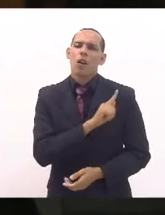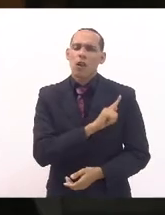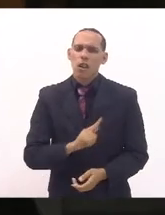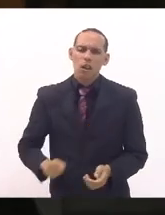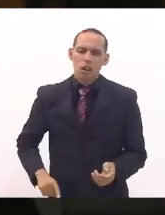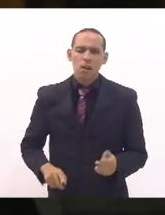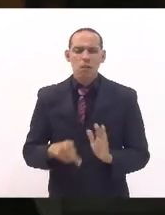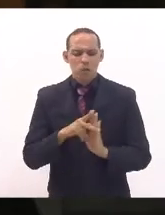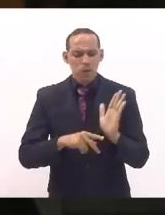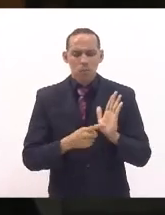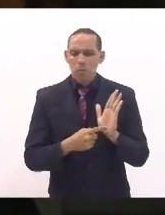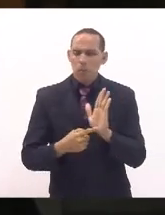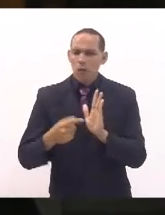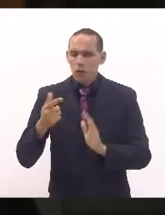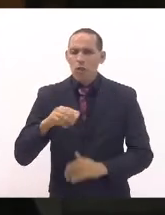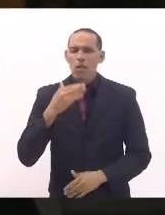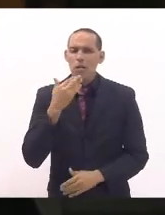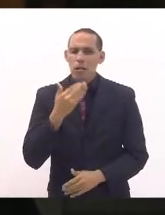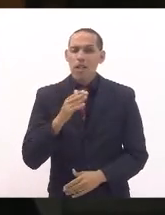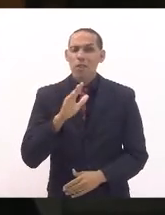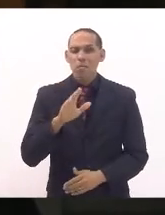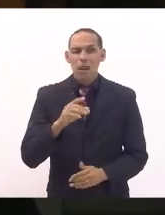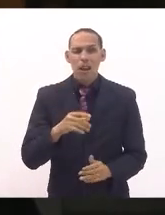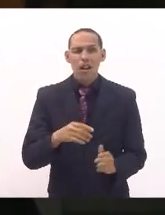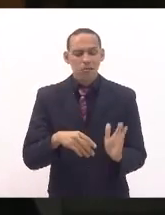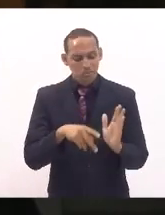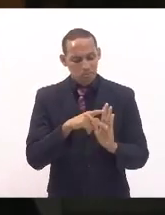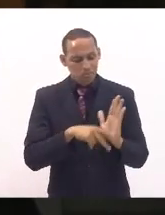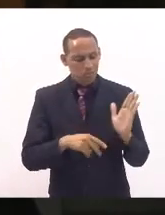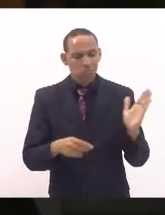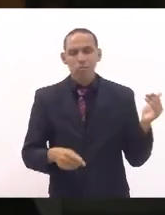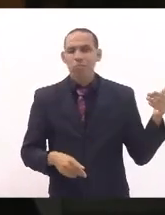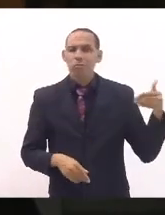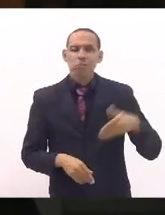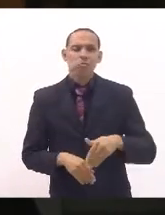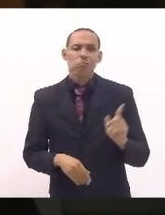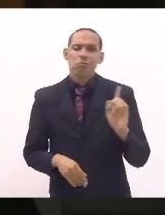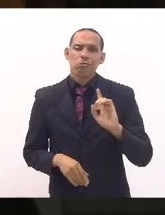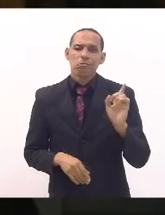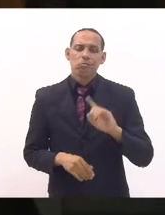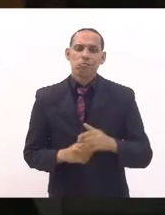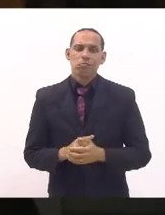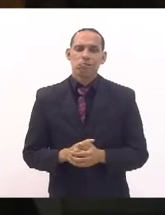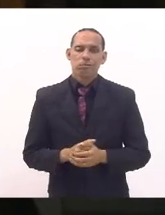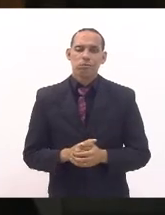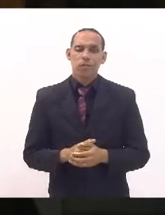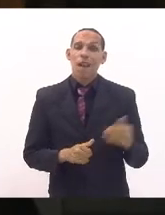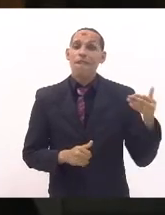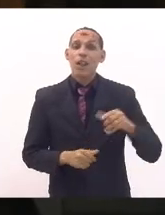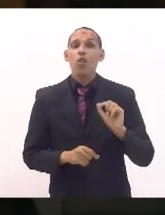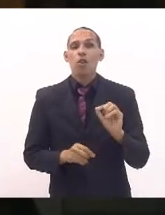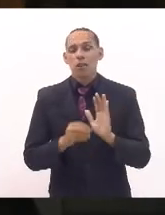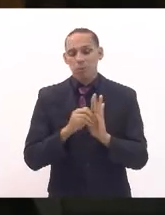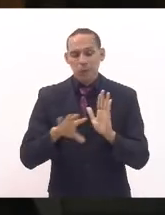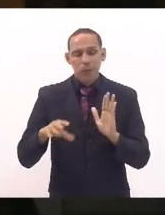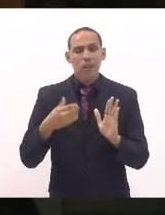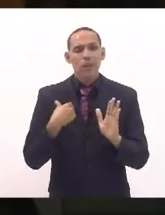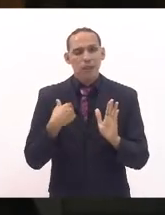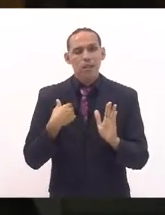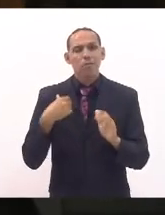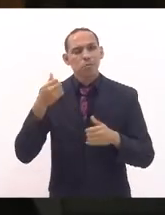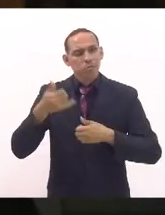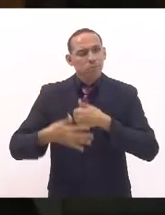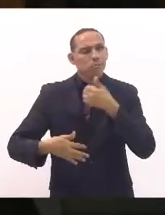projeto. Mas o projeto não veio. Vieram essas indicações que eu acabei aqui